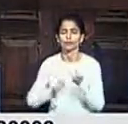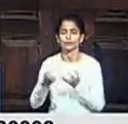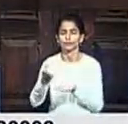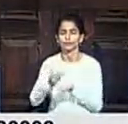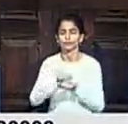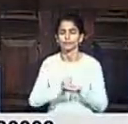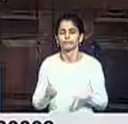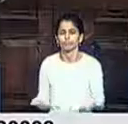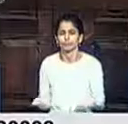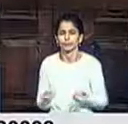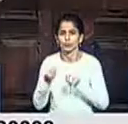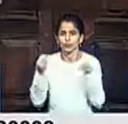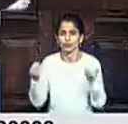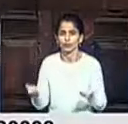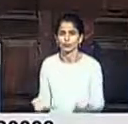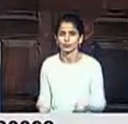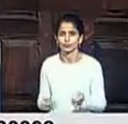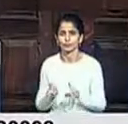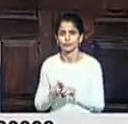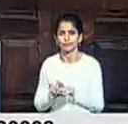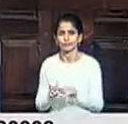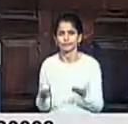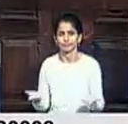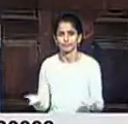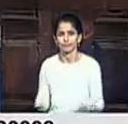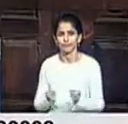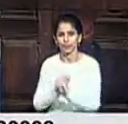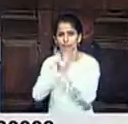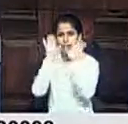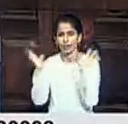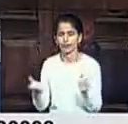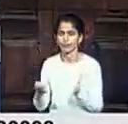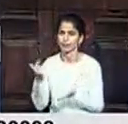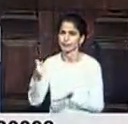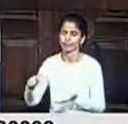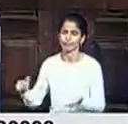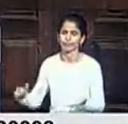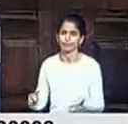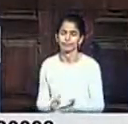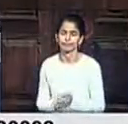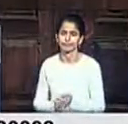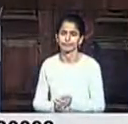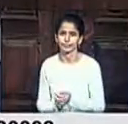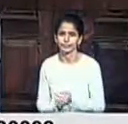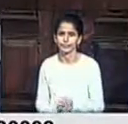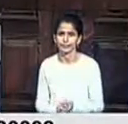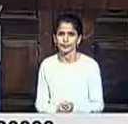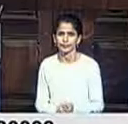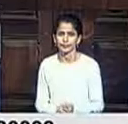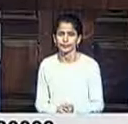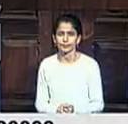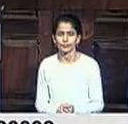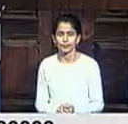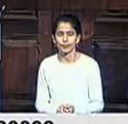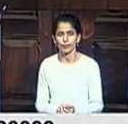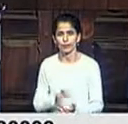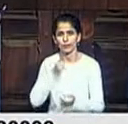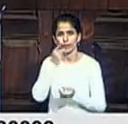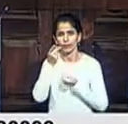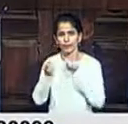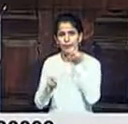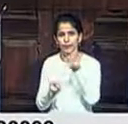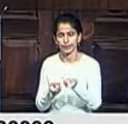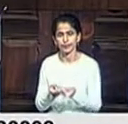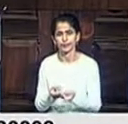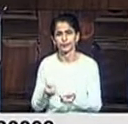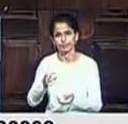Isso é o princípio elementar da transparência. Eu quero dizer, senhor presidente, senhores deputados, que